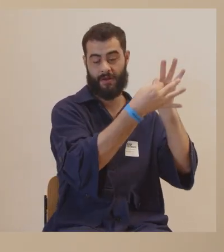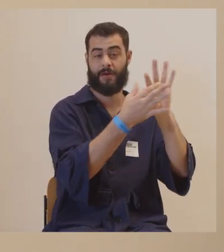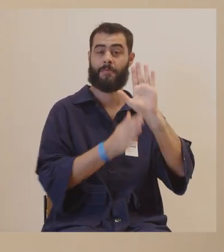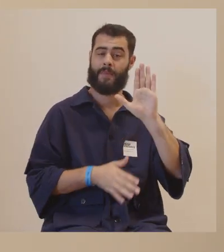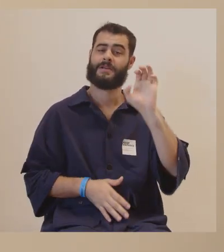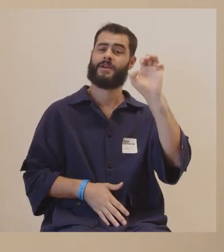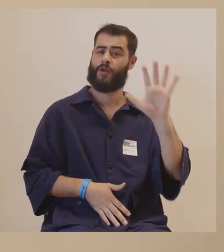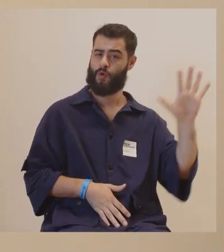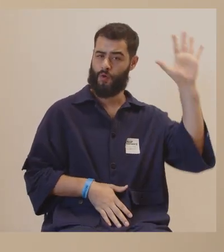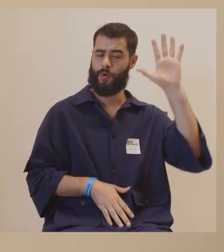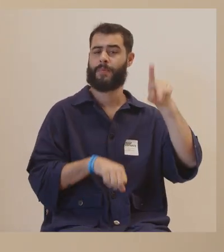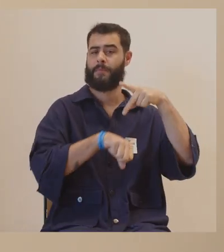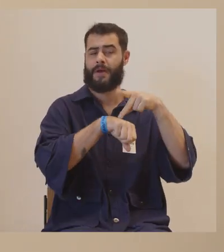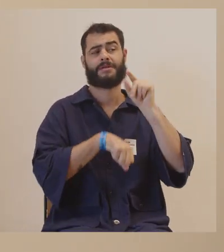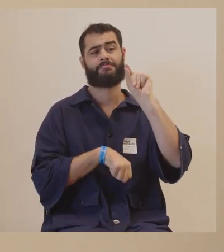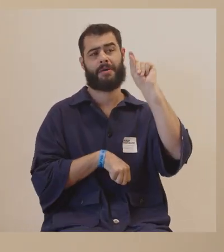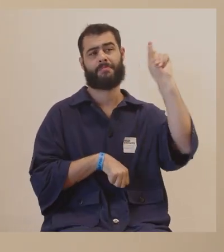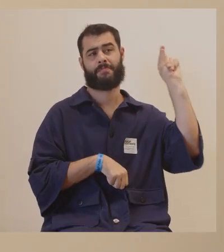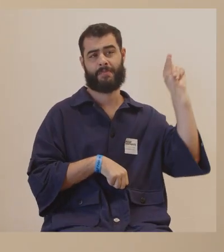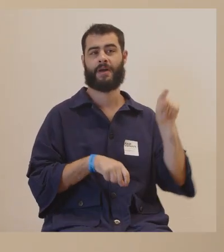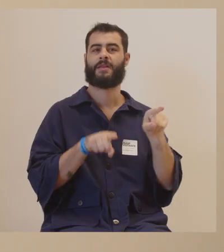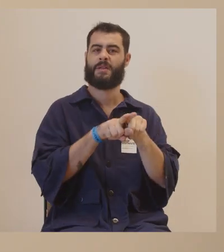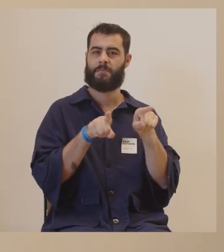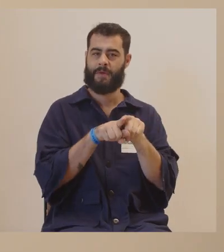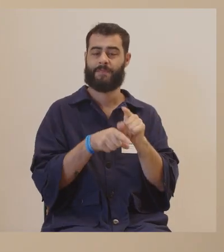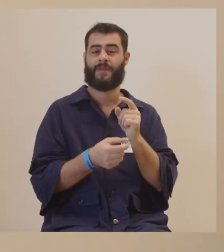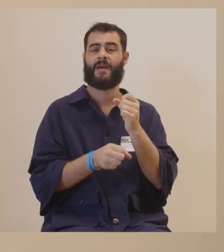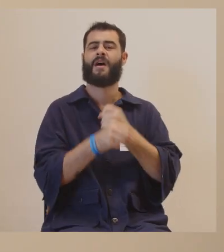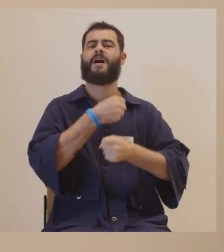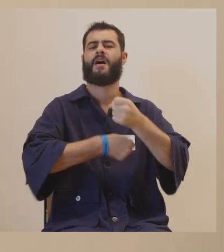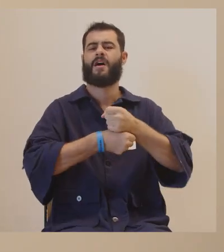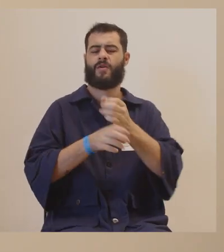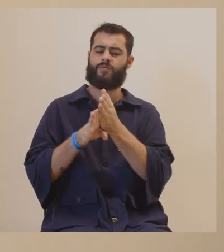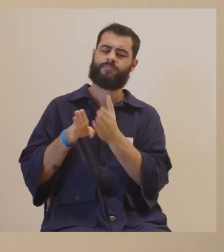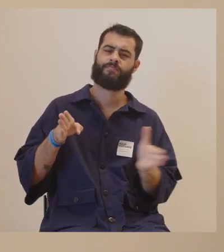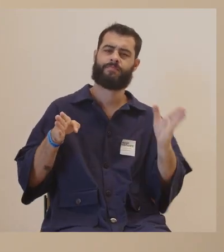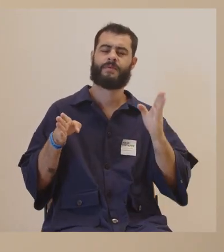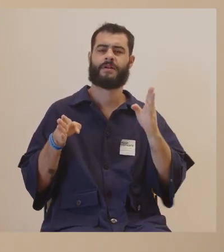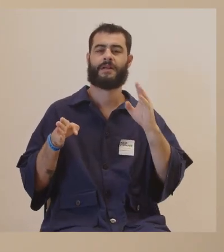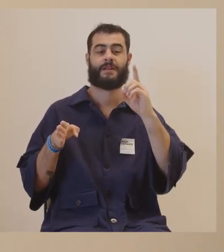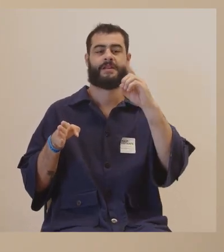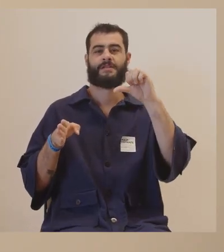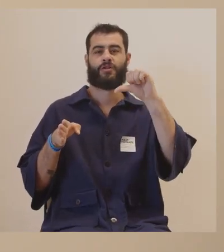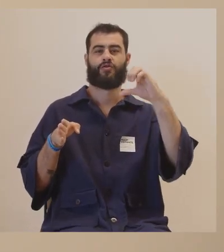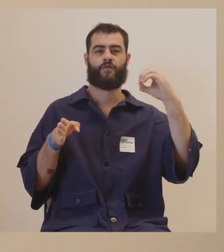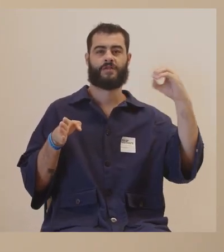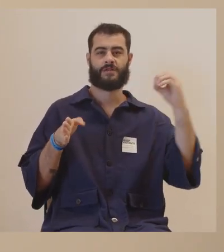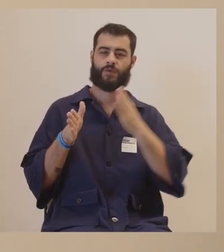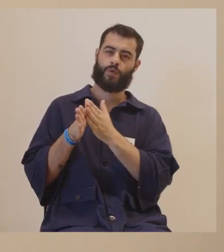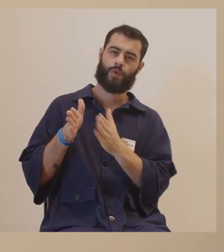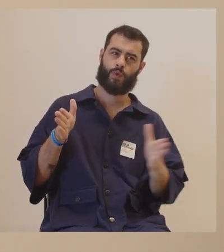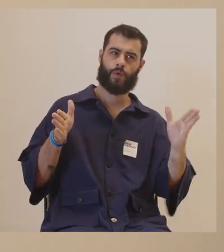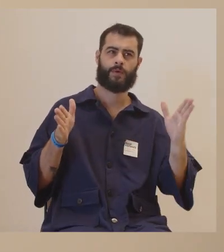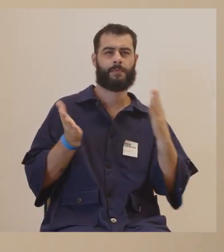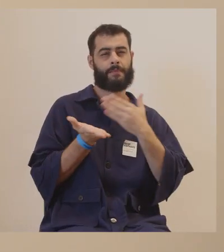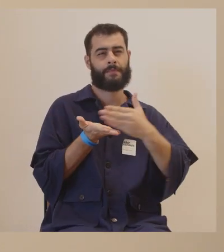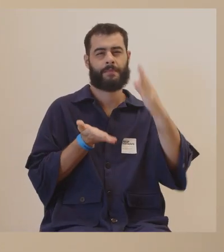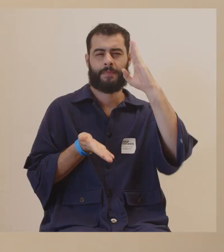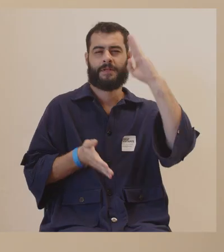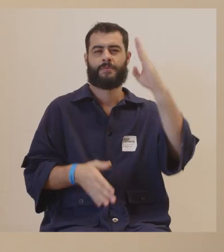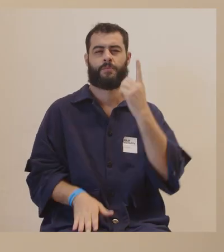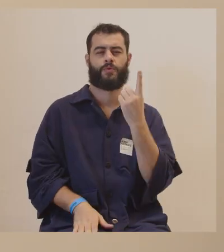naquele contexto, ou seja, segunda metade do século XIX, eu estou falando, sobretudo, a partir dos anos 1880,